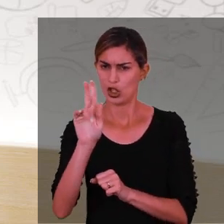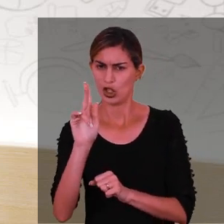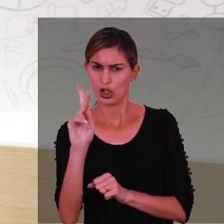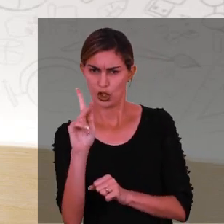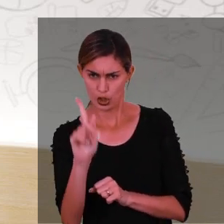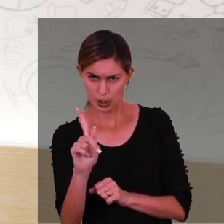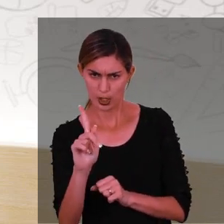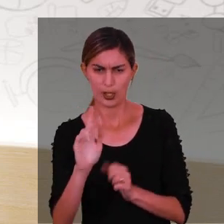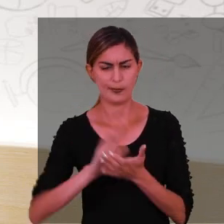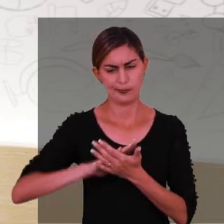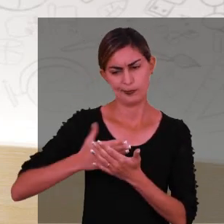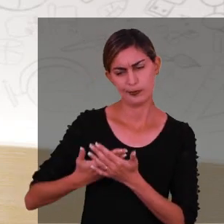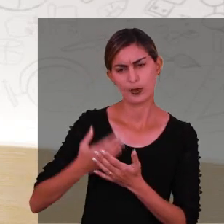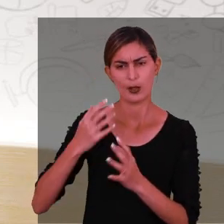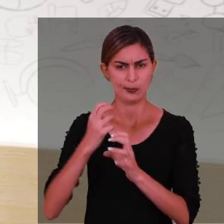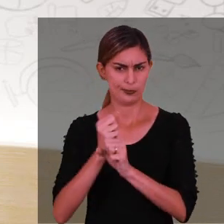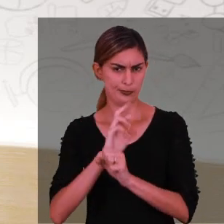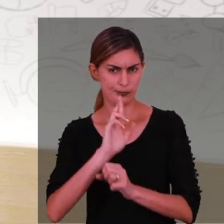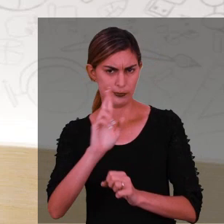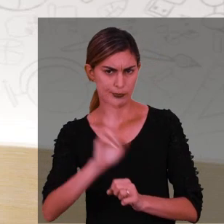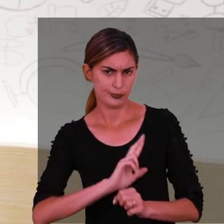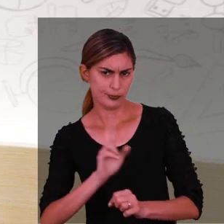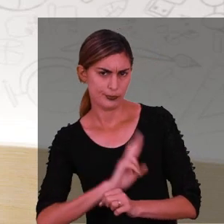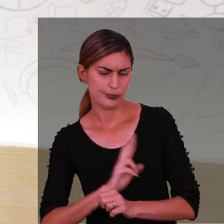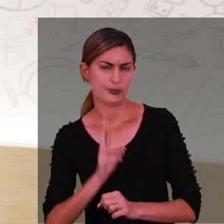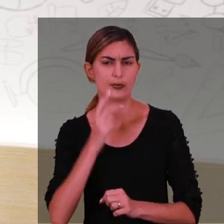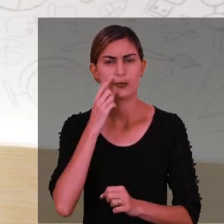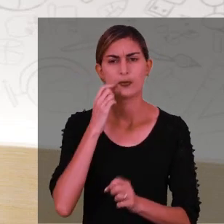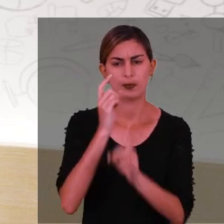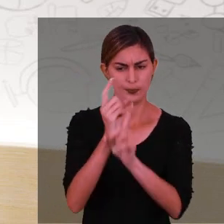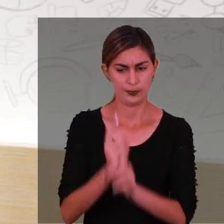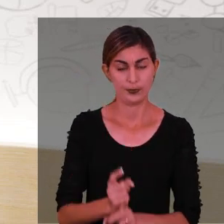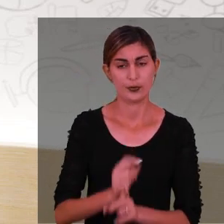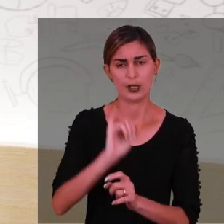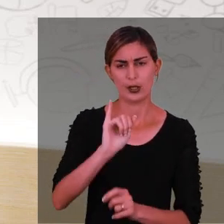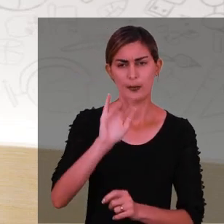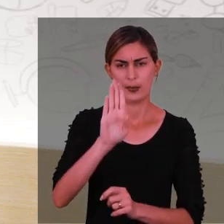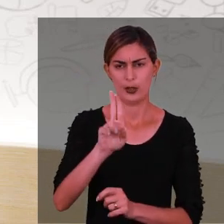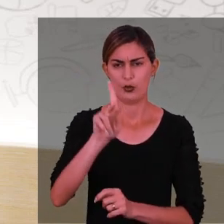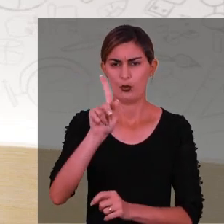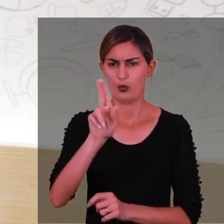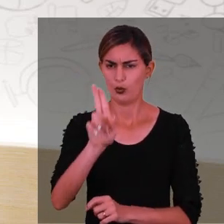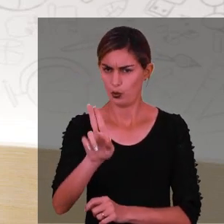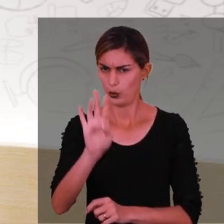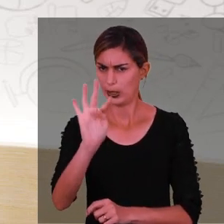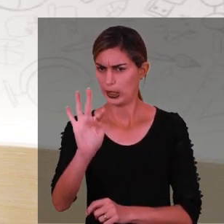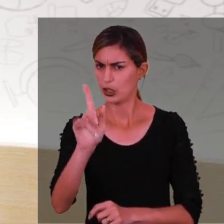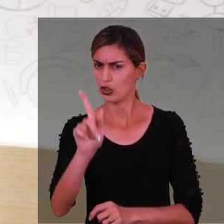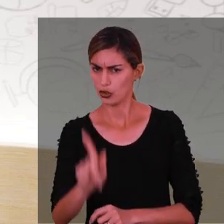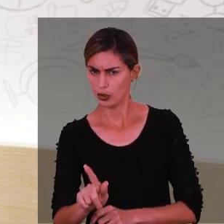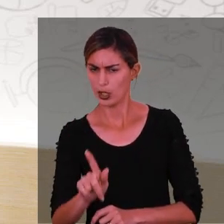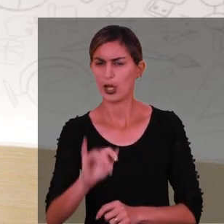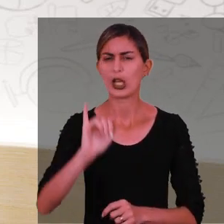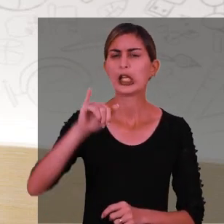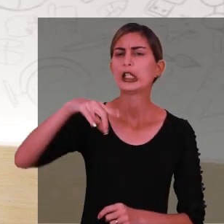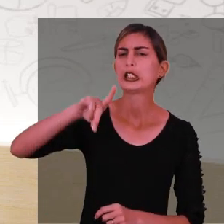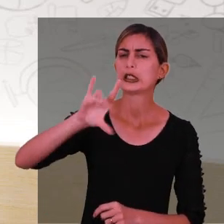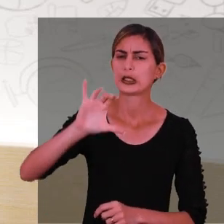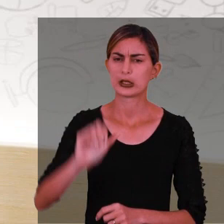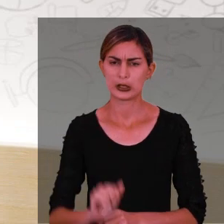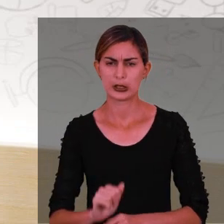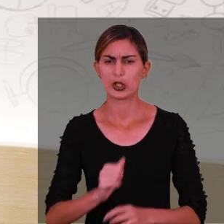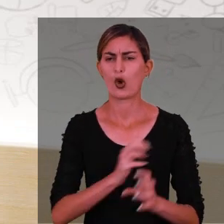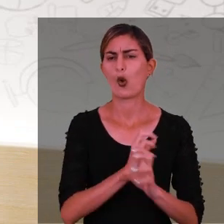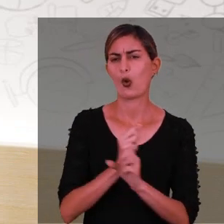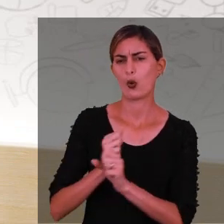os seus resultados. Conforme apresentado em nosso material, o IB/UTG é o índice utilizado quando